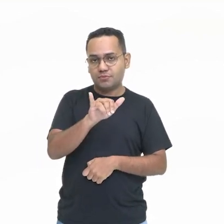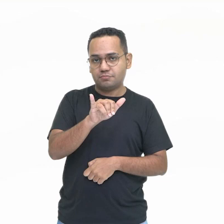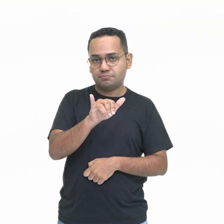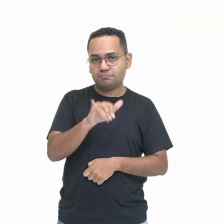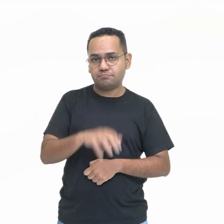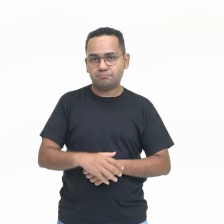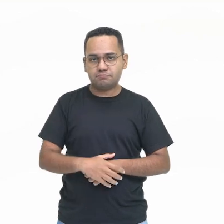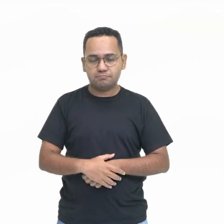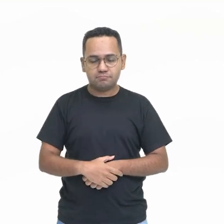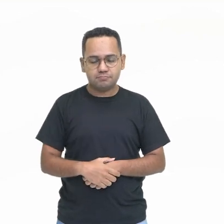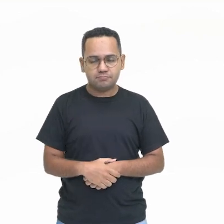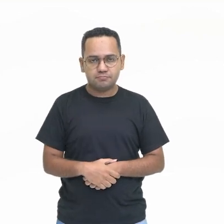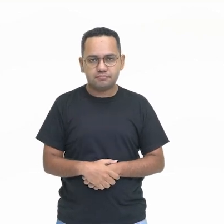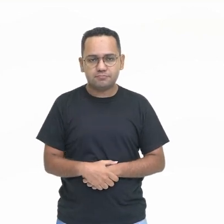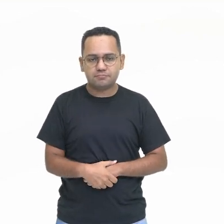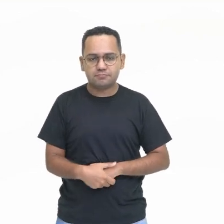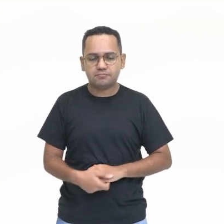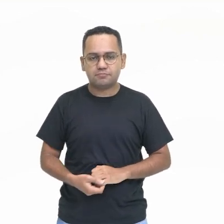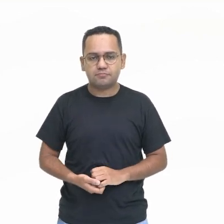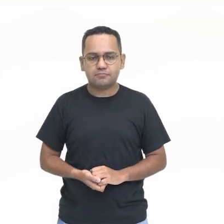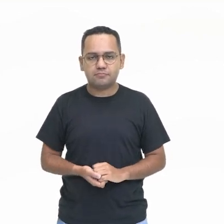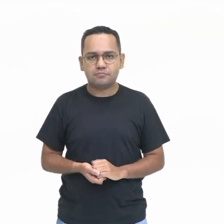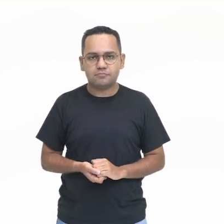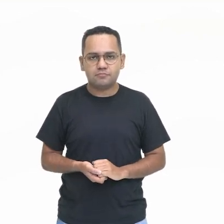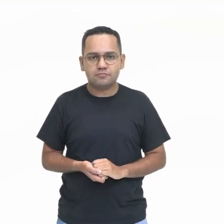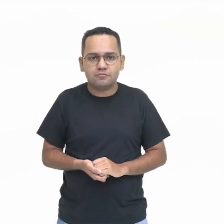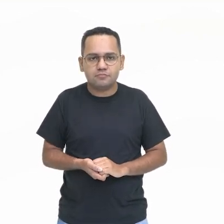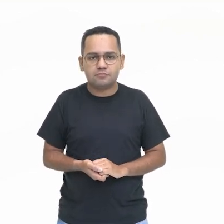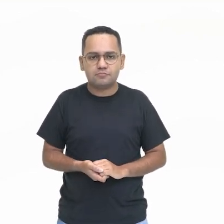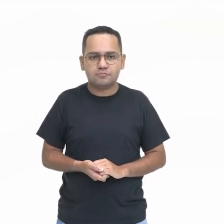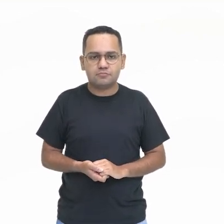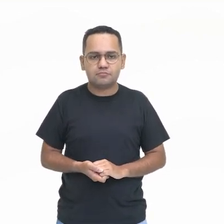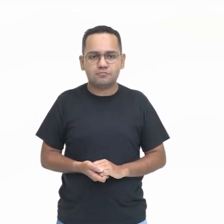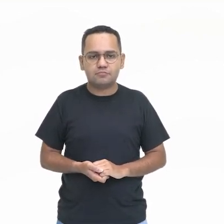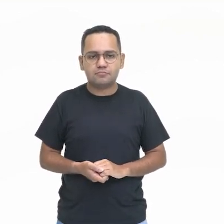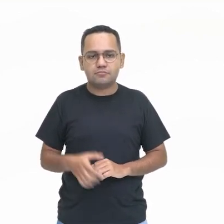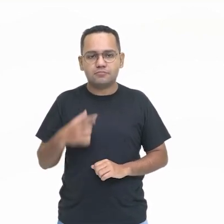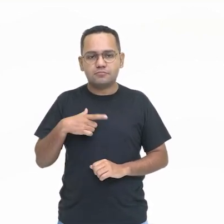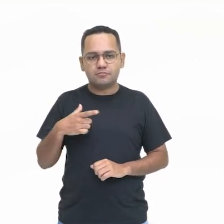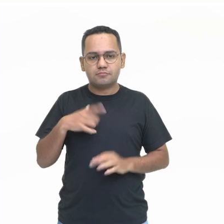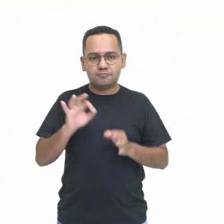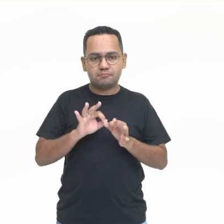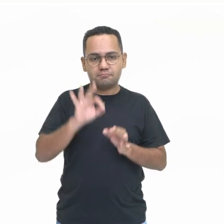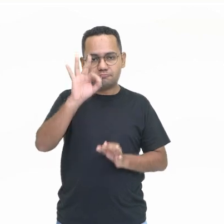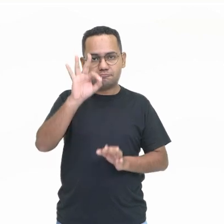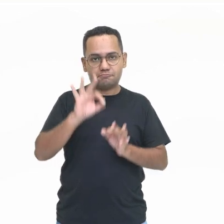vértice. Certo? Quer que a gente determine ó, essa distância aqui. Ó.